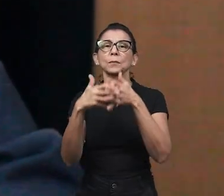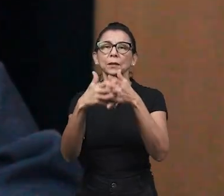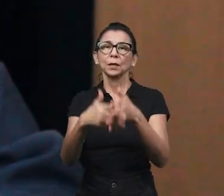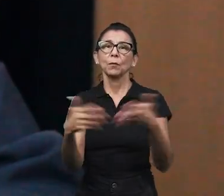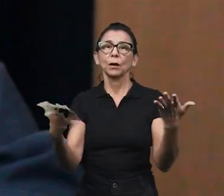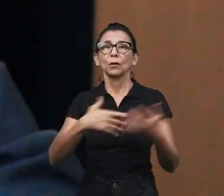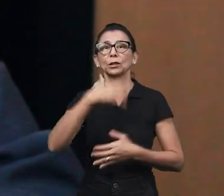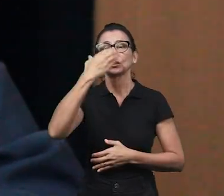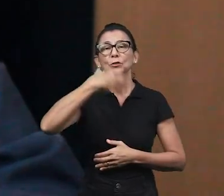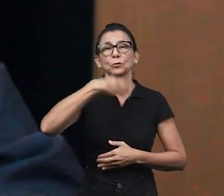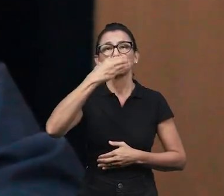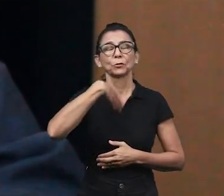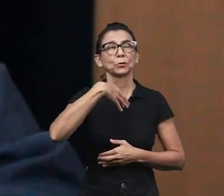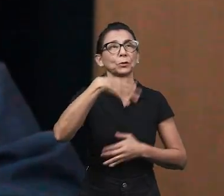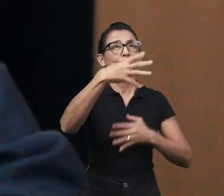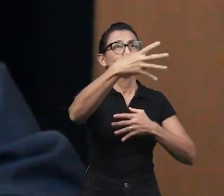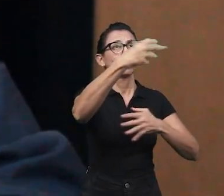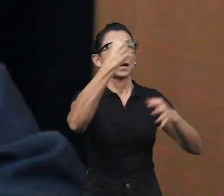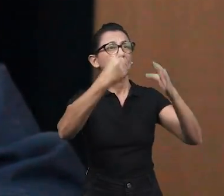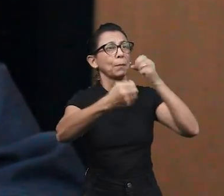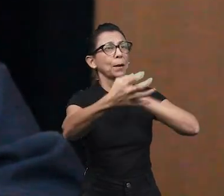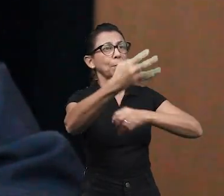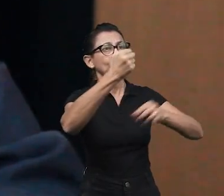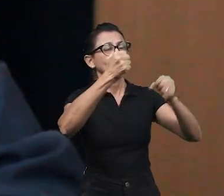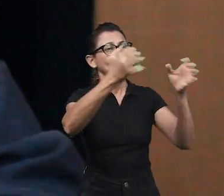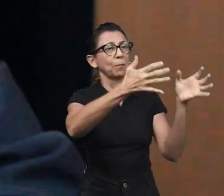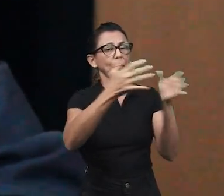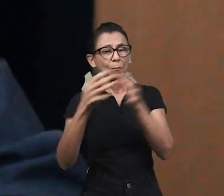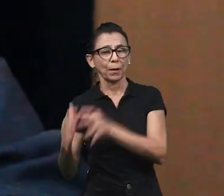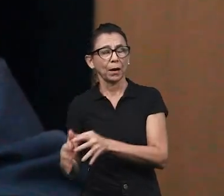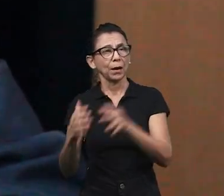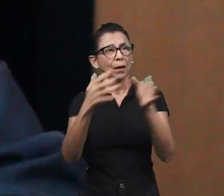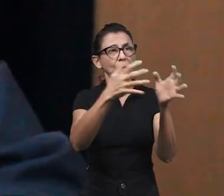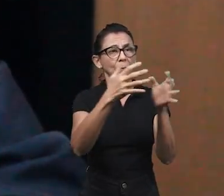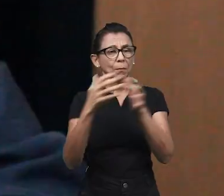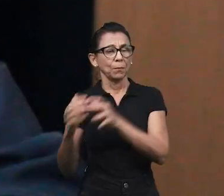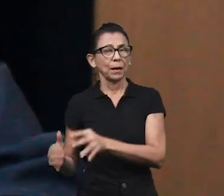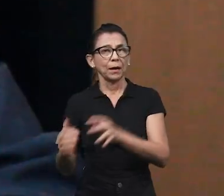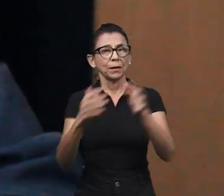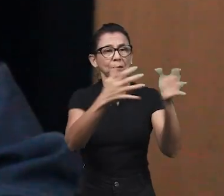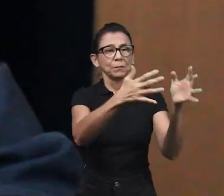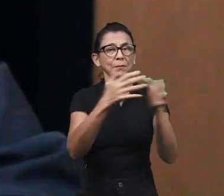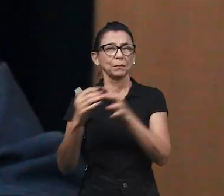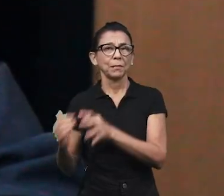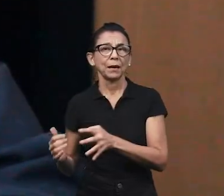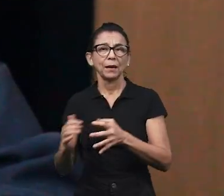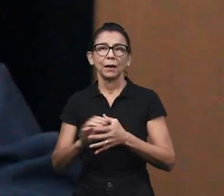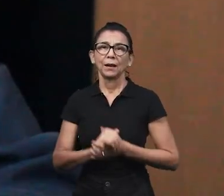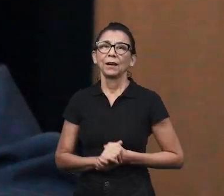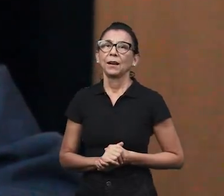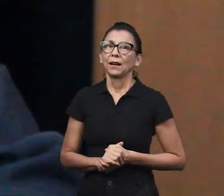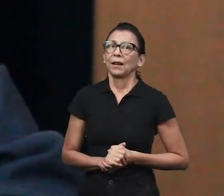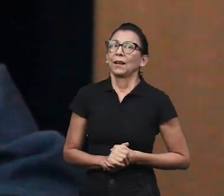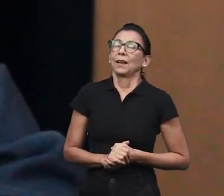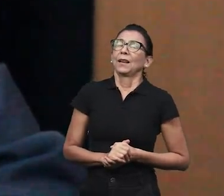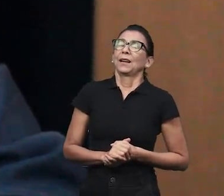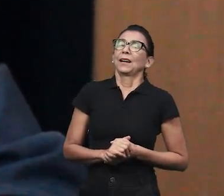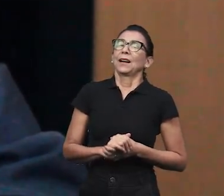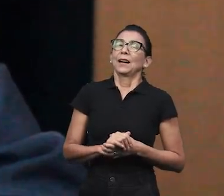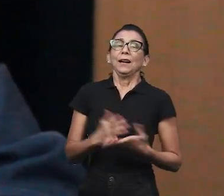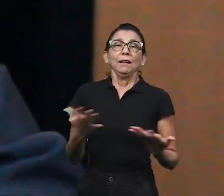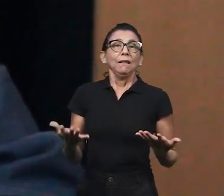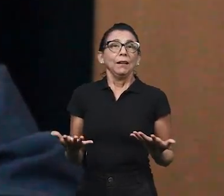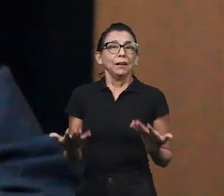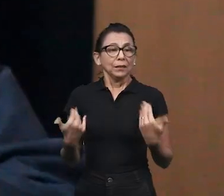sangue de Jesus e o Senhor me fez descansar. Não é? Então, nós observamos que Deus está nisso, né, Josias? É